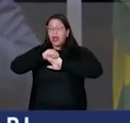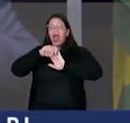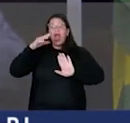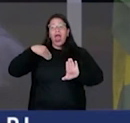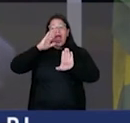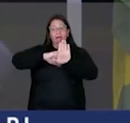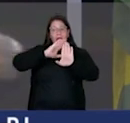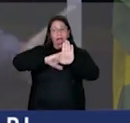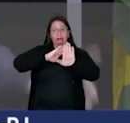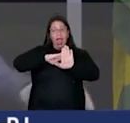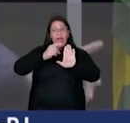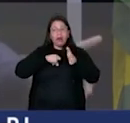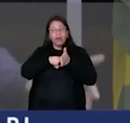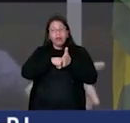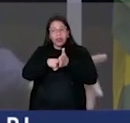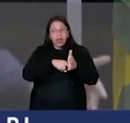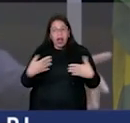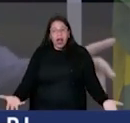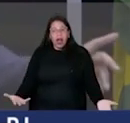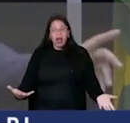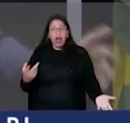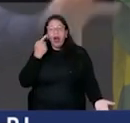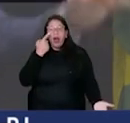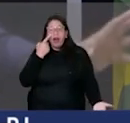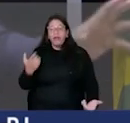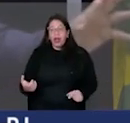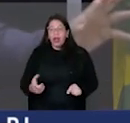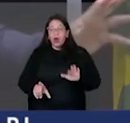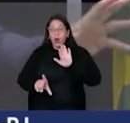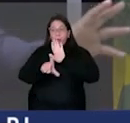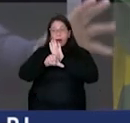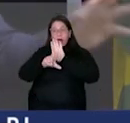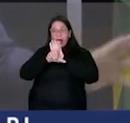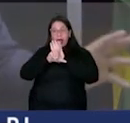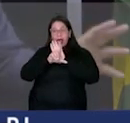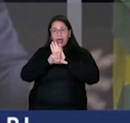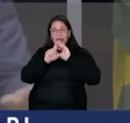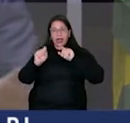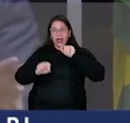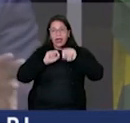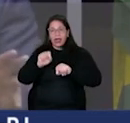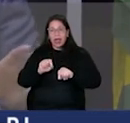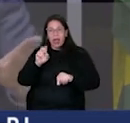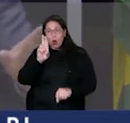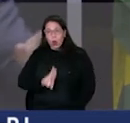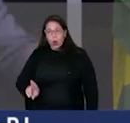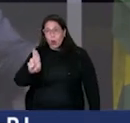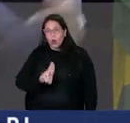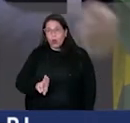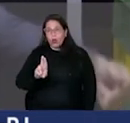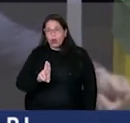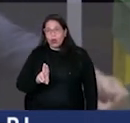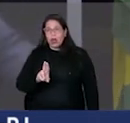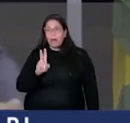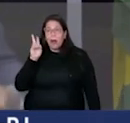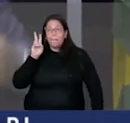investigado nesse inquérito. Vejam bem, uma lei que é utilizada para estar